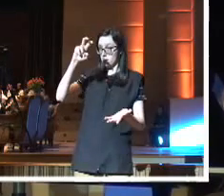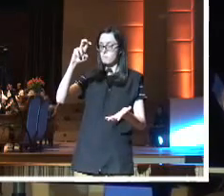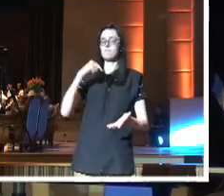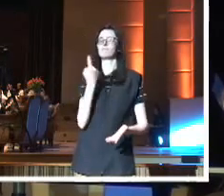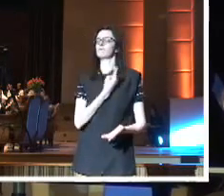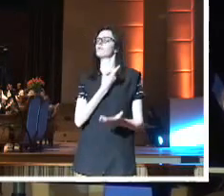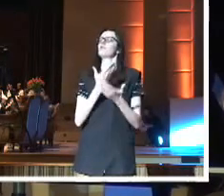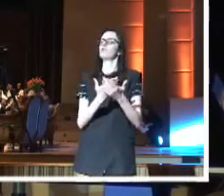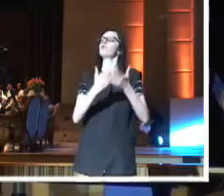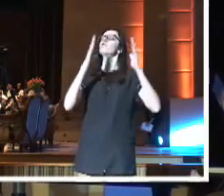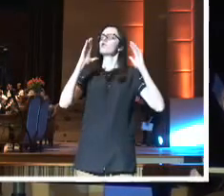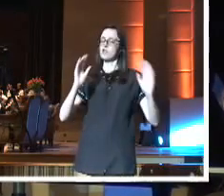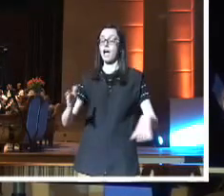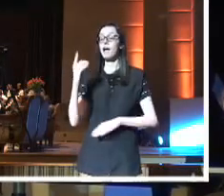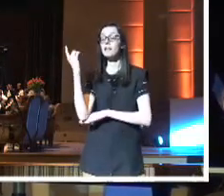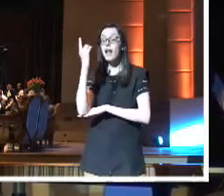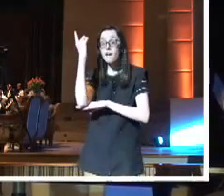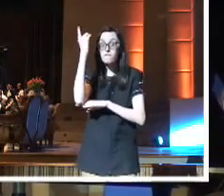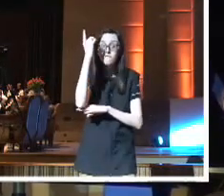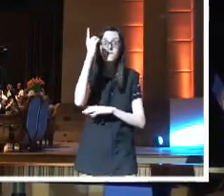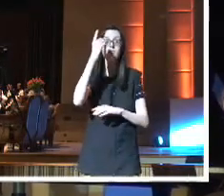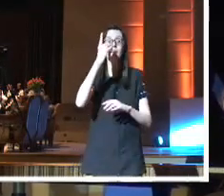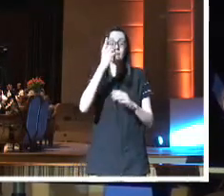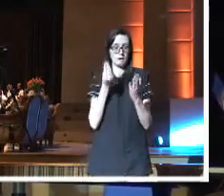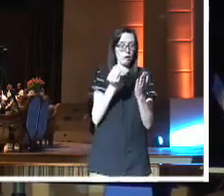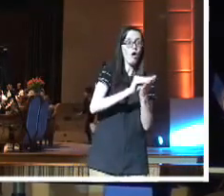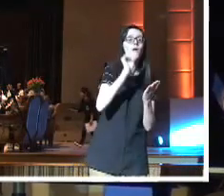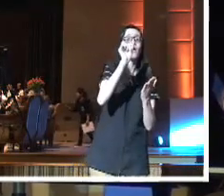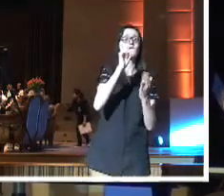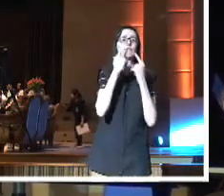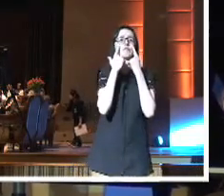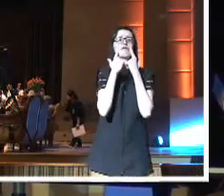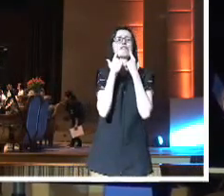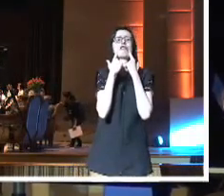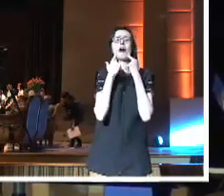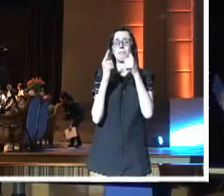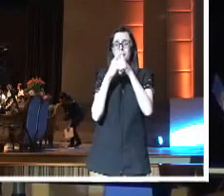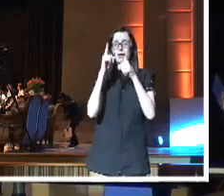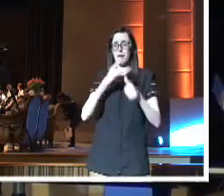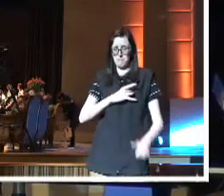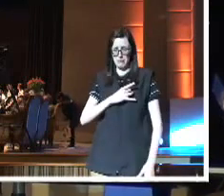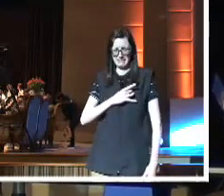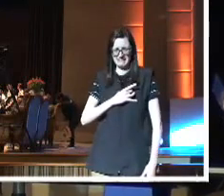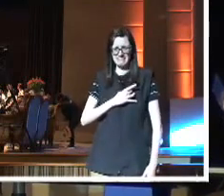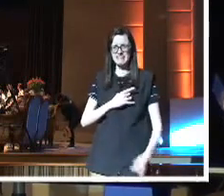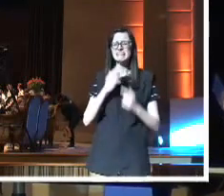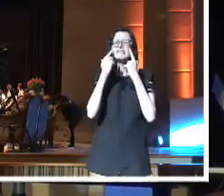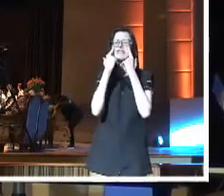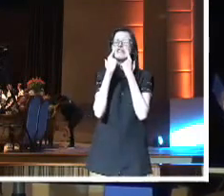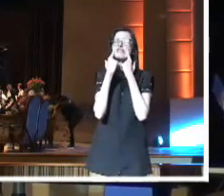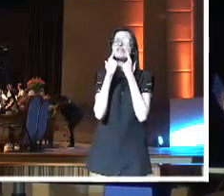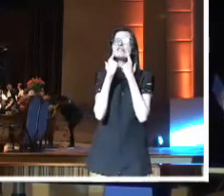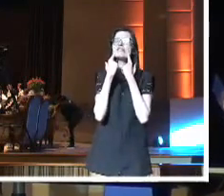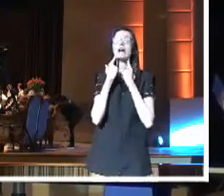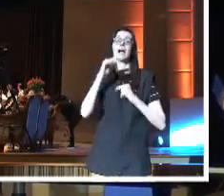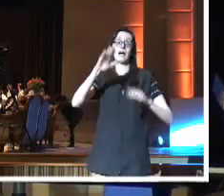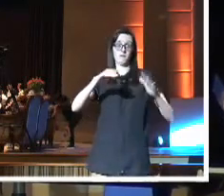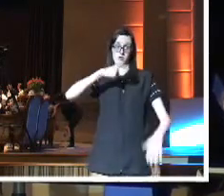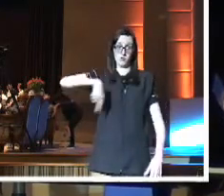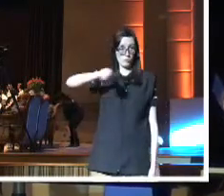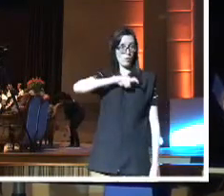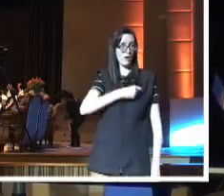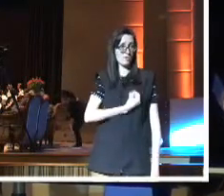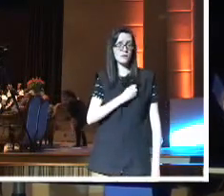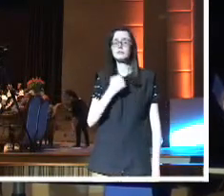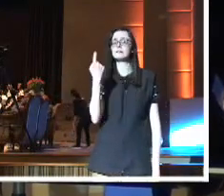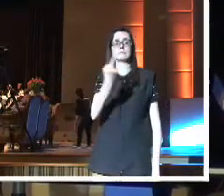com como ele lidou com o medo foi chorar na presença do Senhor. E a gente aprendeu que há momentos na nossa vida que a